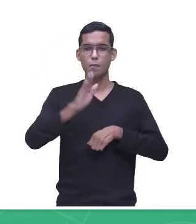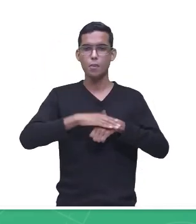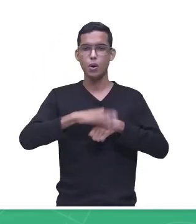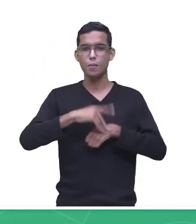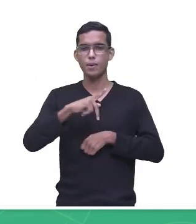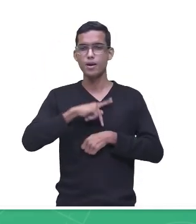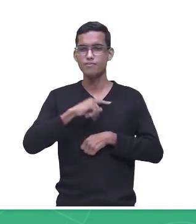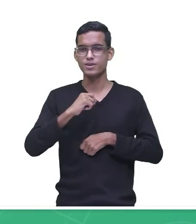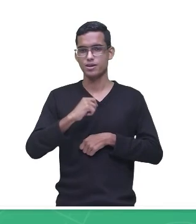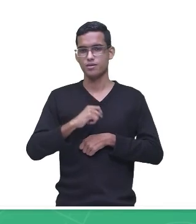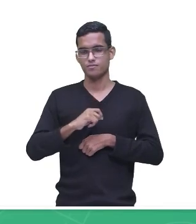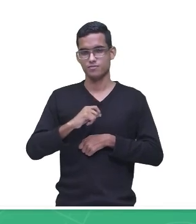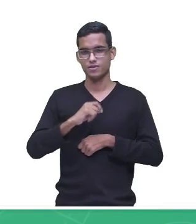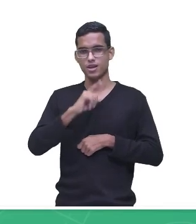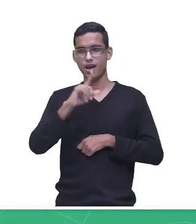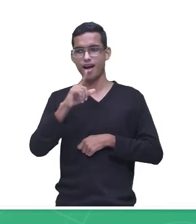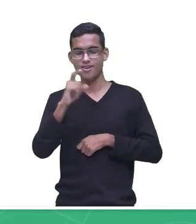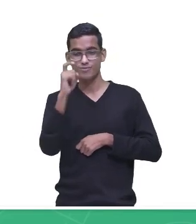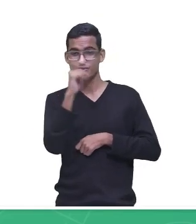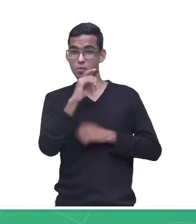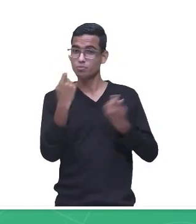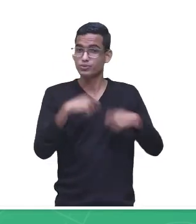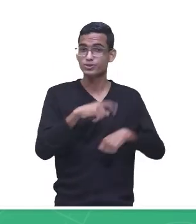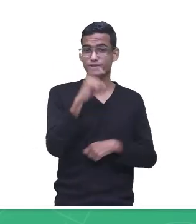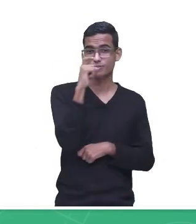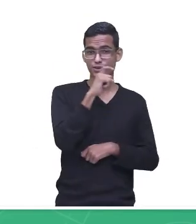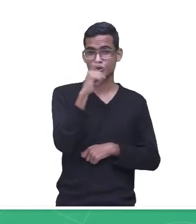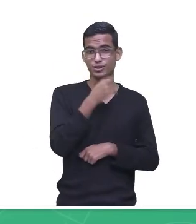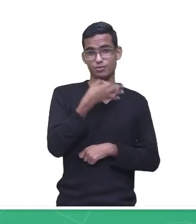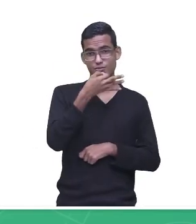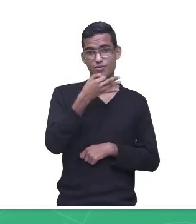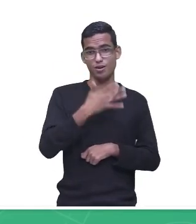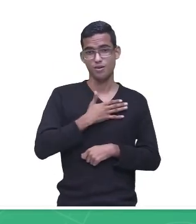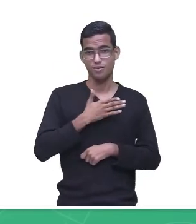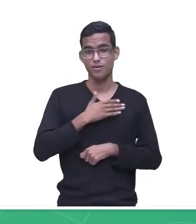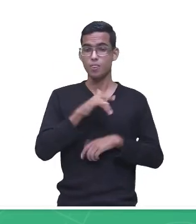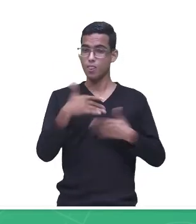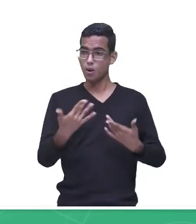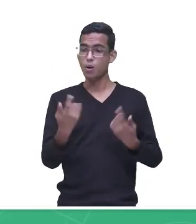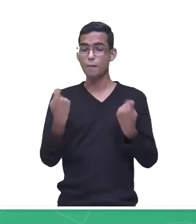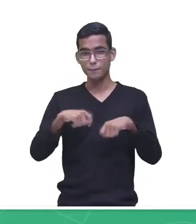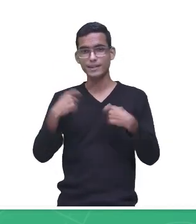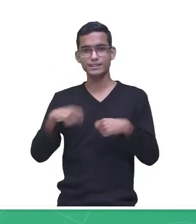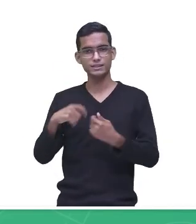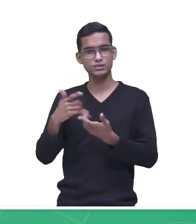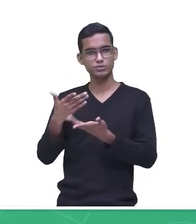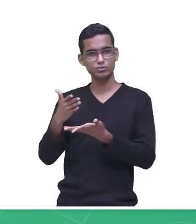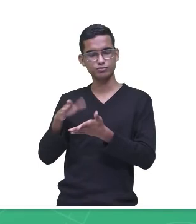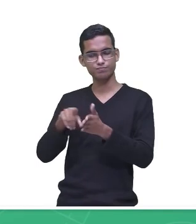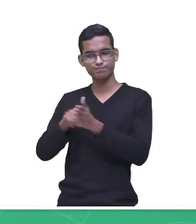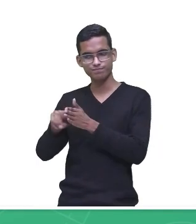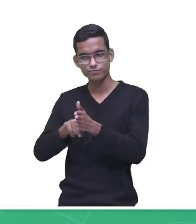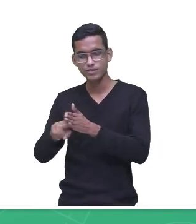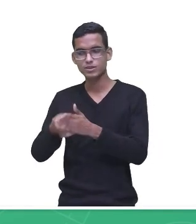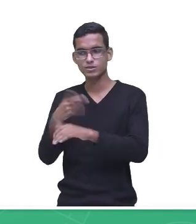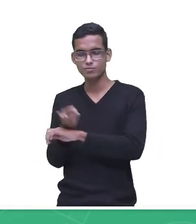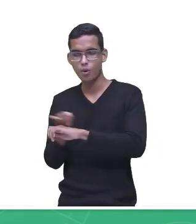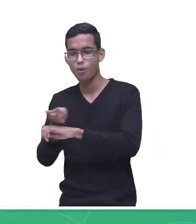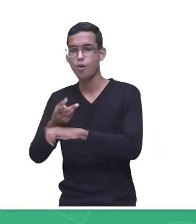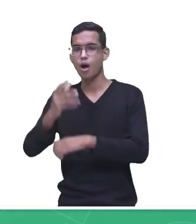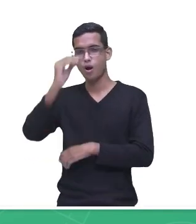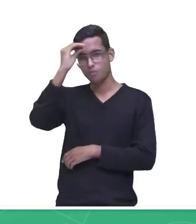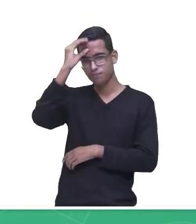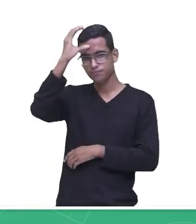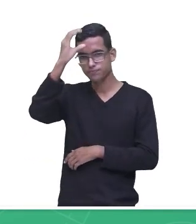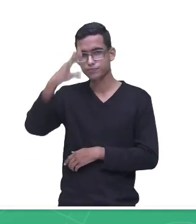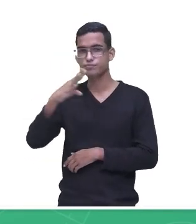isso daí. O mito da caverna, eu estou sentado dentro de uma caverna, né? A fogueira passando atrás de mim acesa